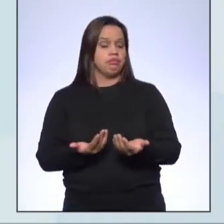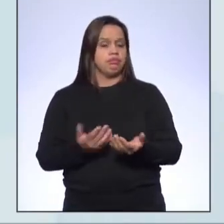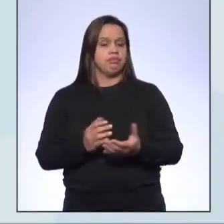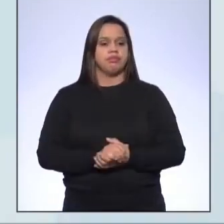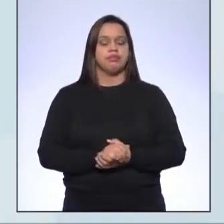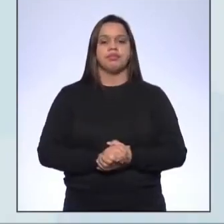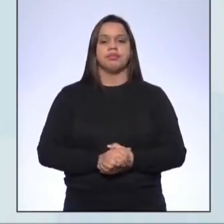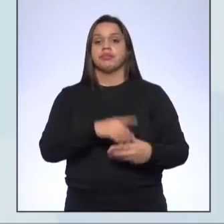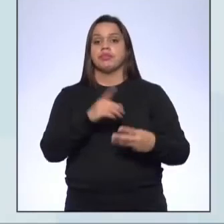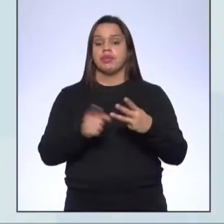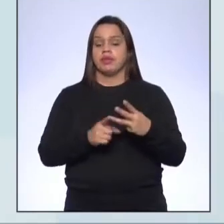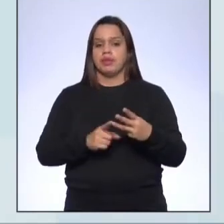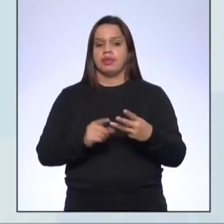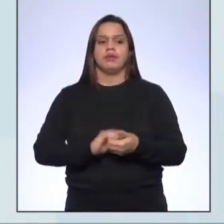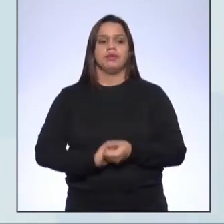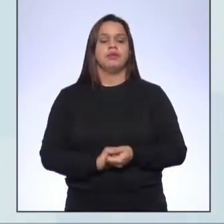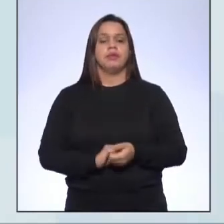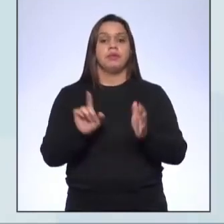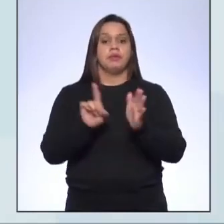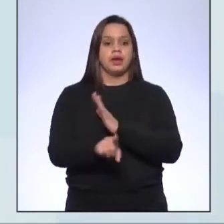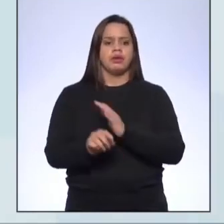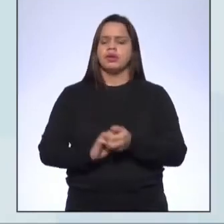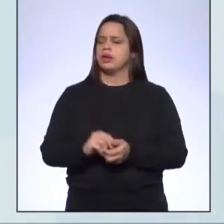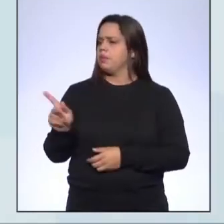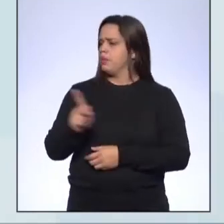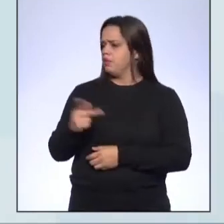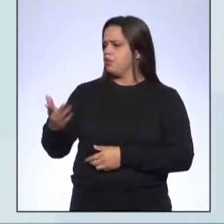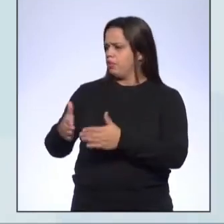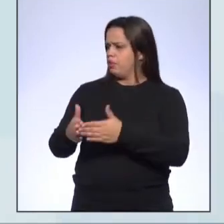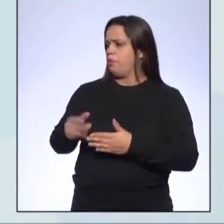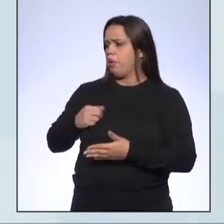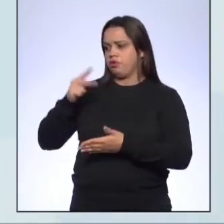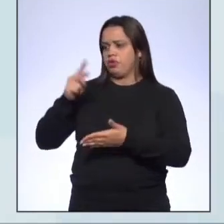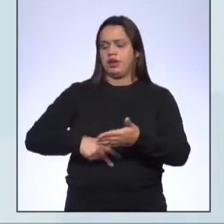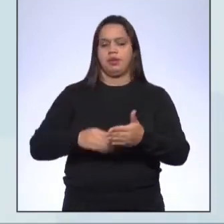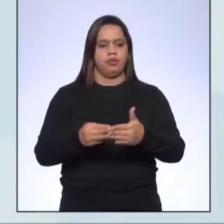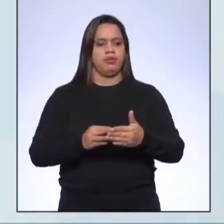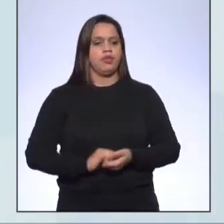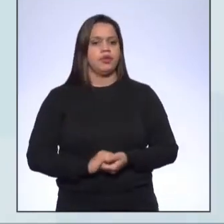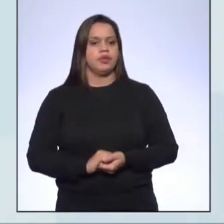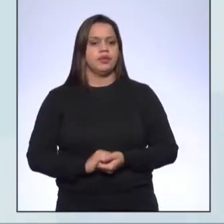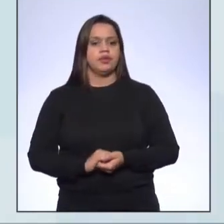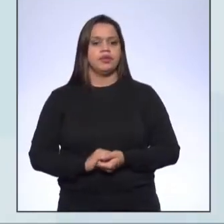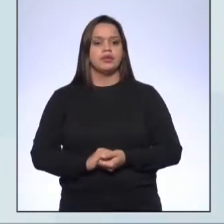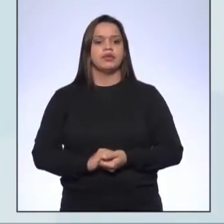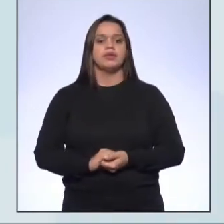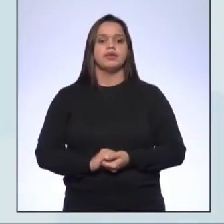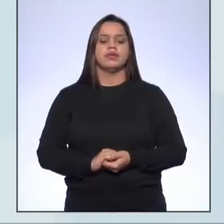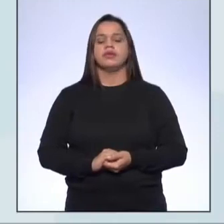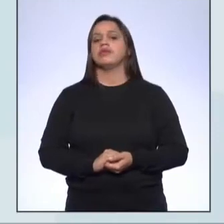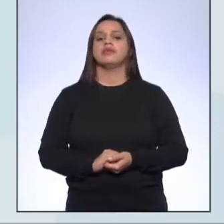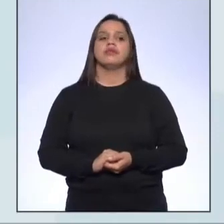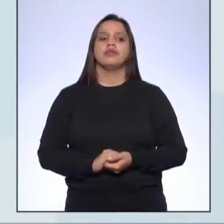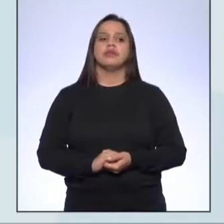Last question, próxima pergunta. Teacher, você poderia ler para mim? What happened in New Zealand in